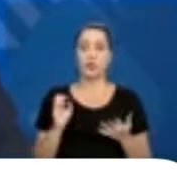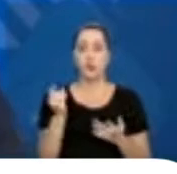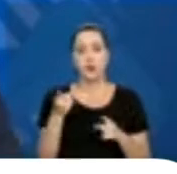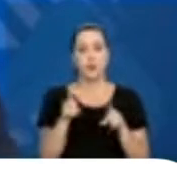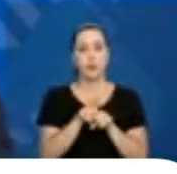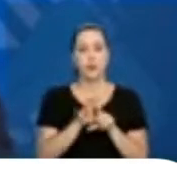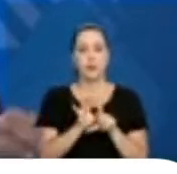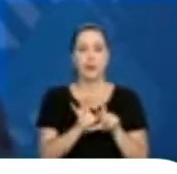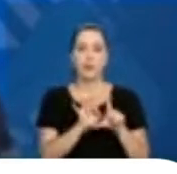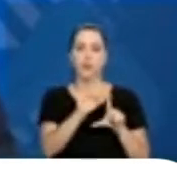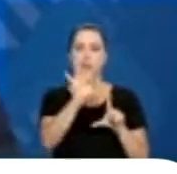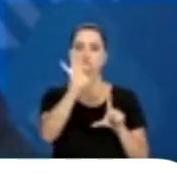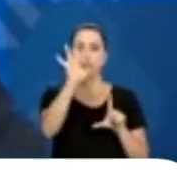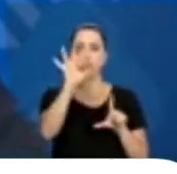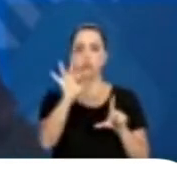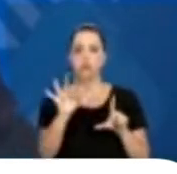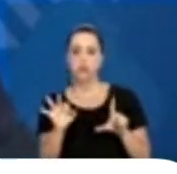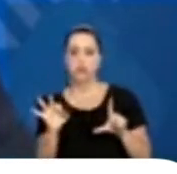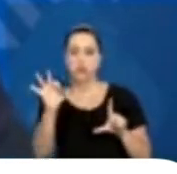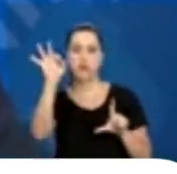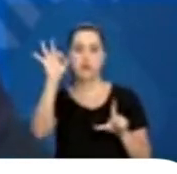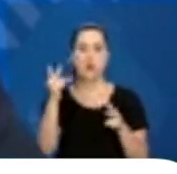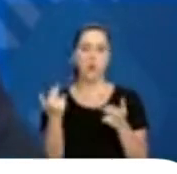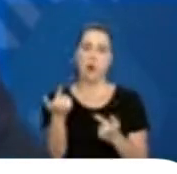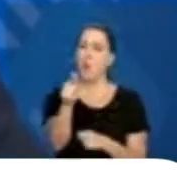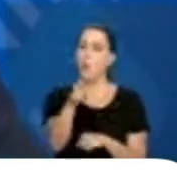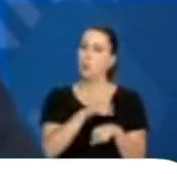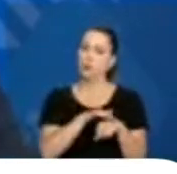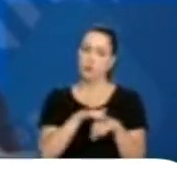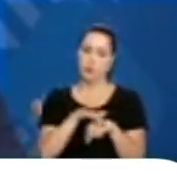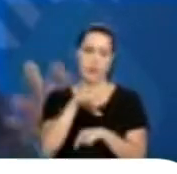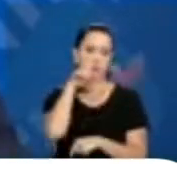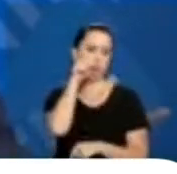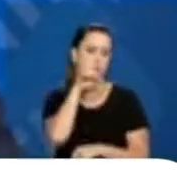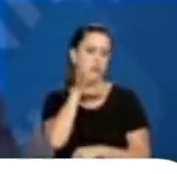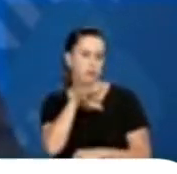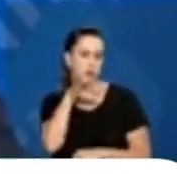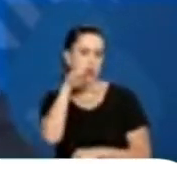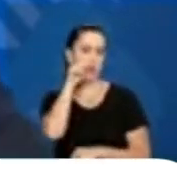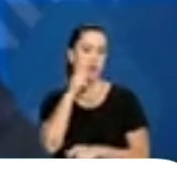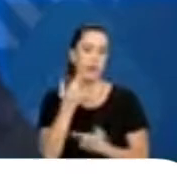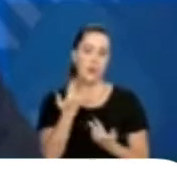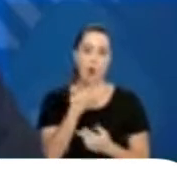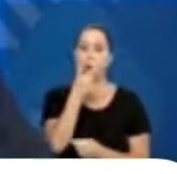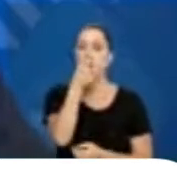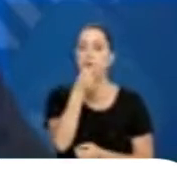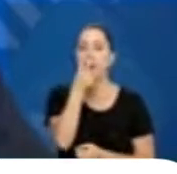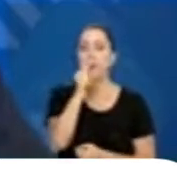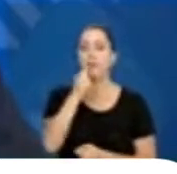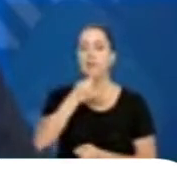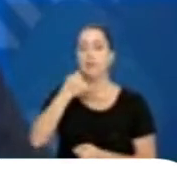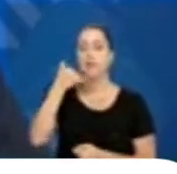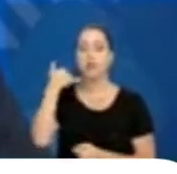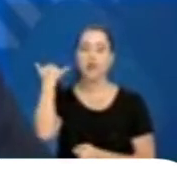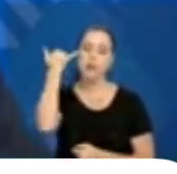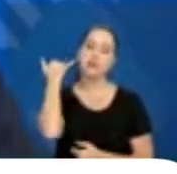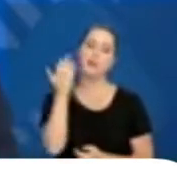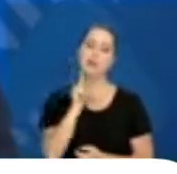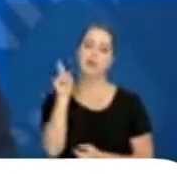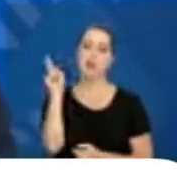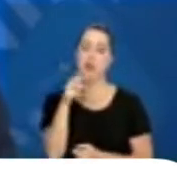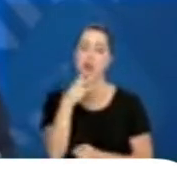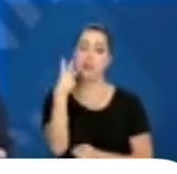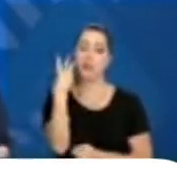possíveis ondas, como acontece em outras infecções virais, que aconteceu com a famosa gripe espanhola. Você teve 3 ondas da gripe.